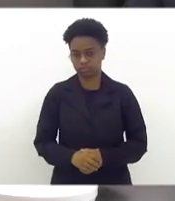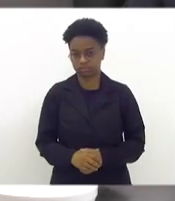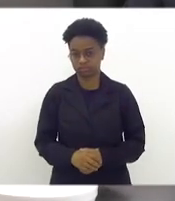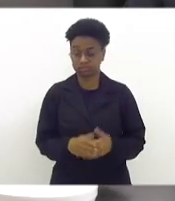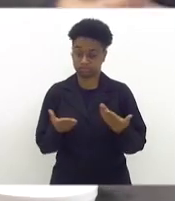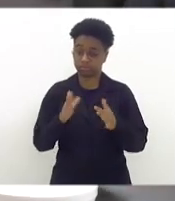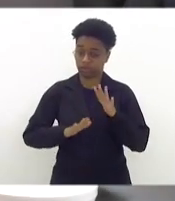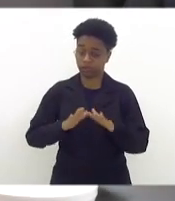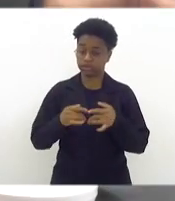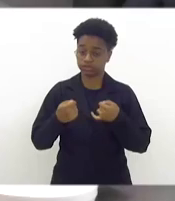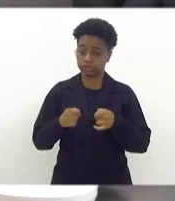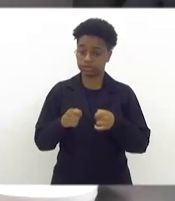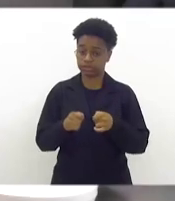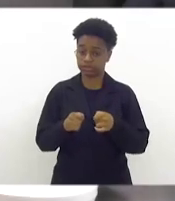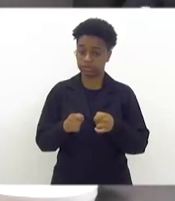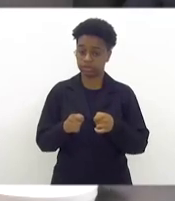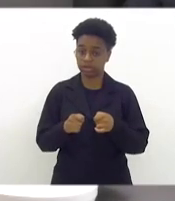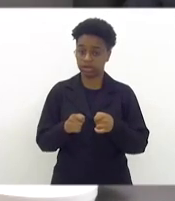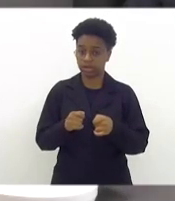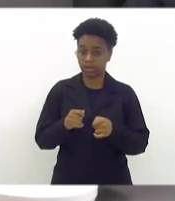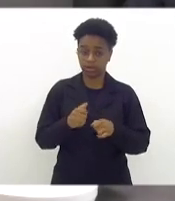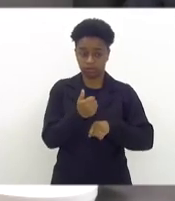Possivelmente vai ter que aumentar o número de legistas,